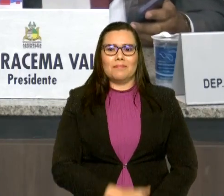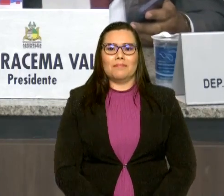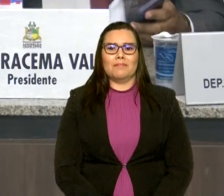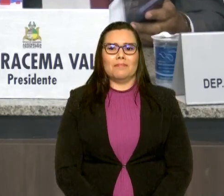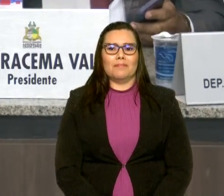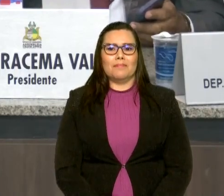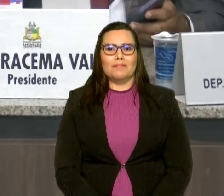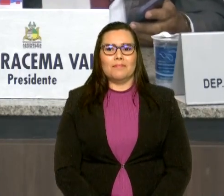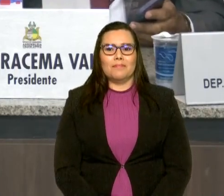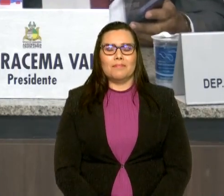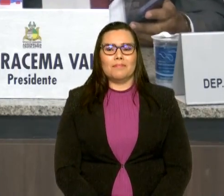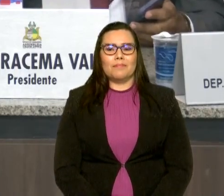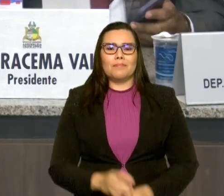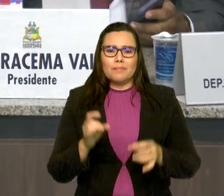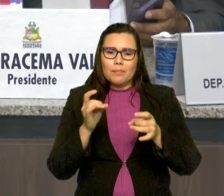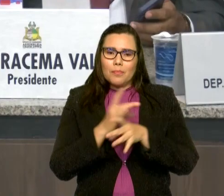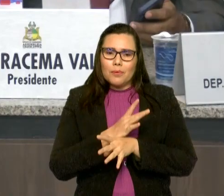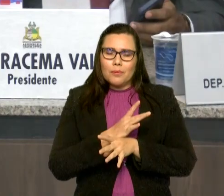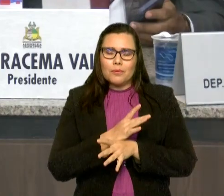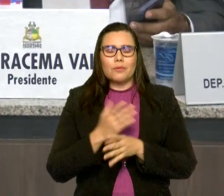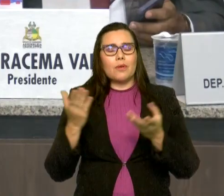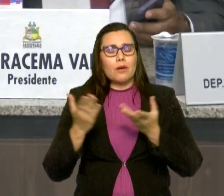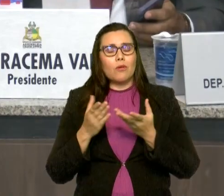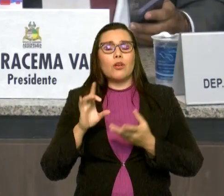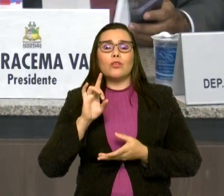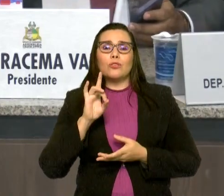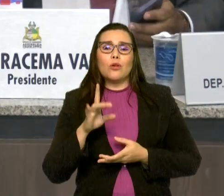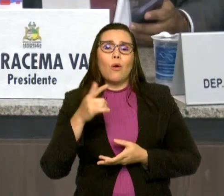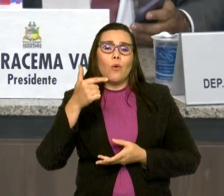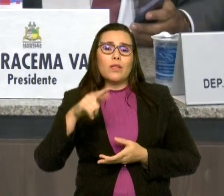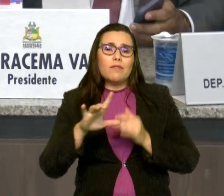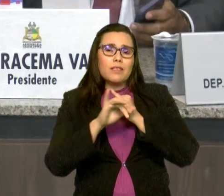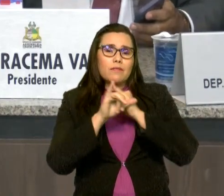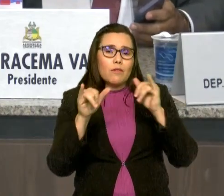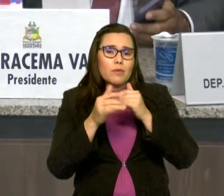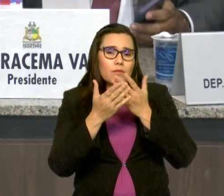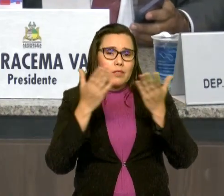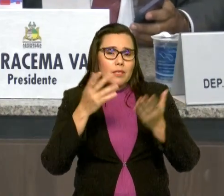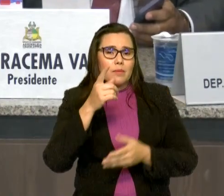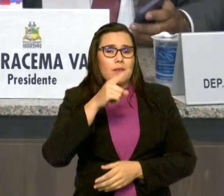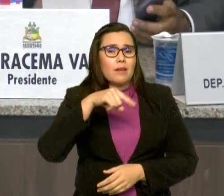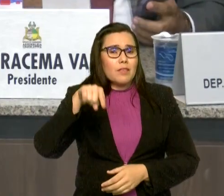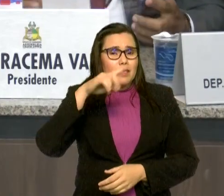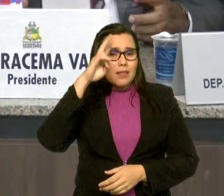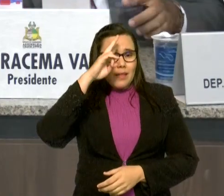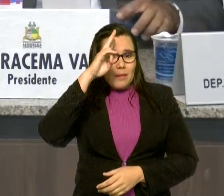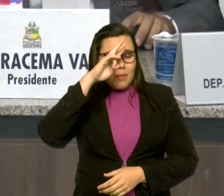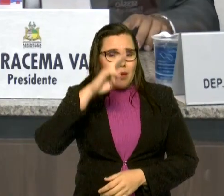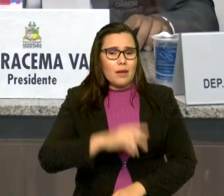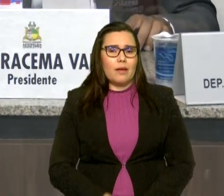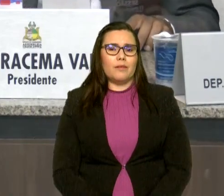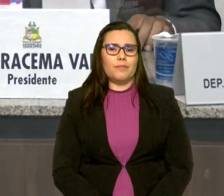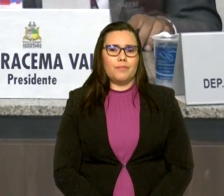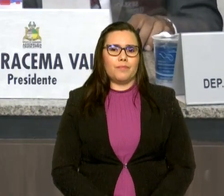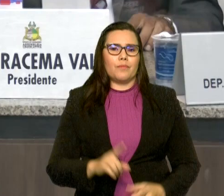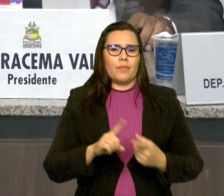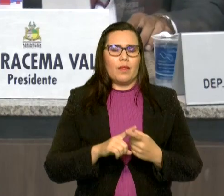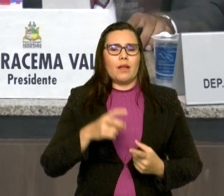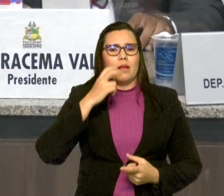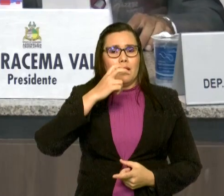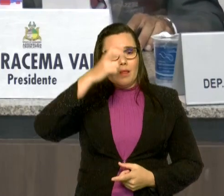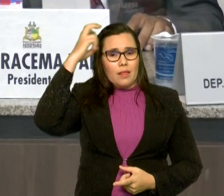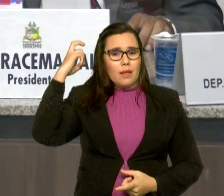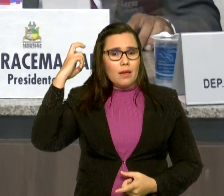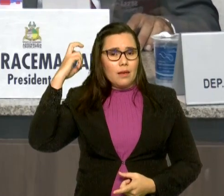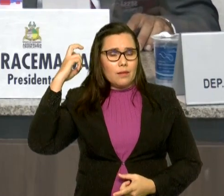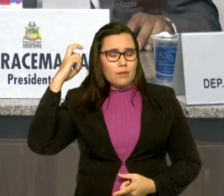Pronto, só consignando novamente para ficar claro Foram colhidos votos do deputado